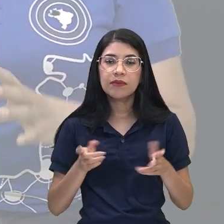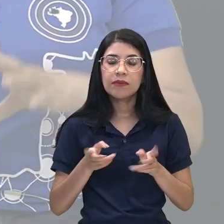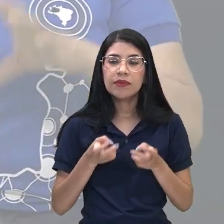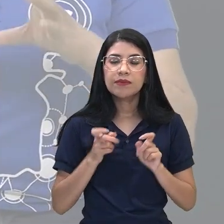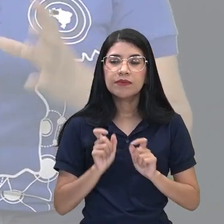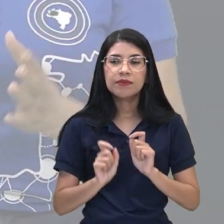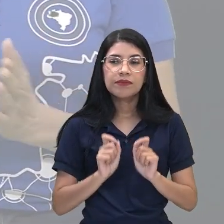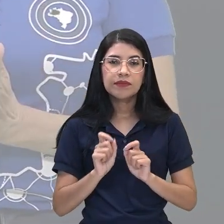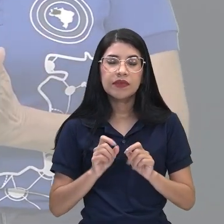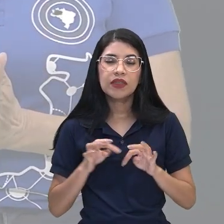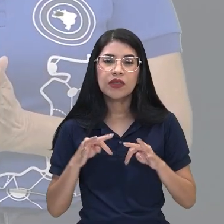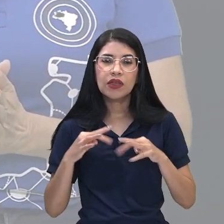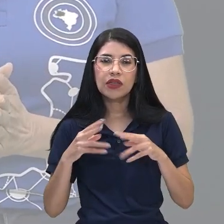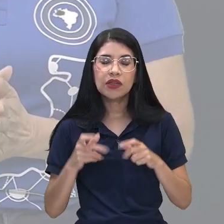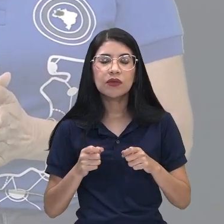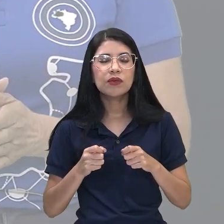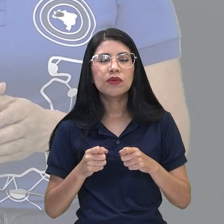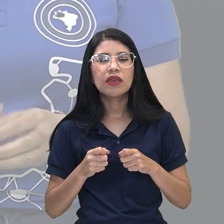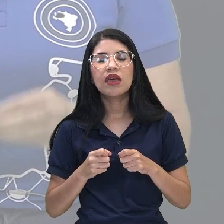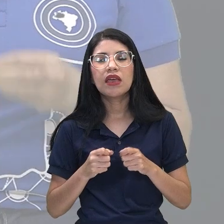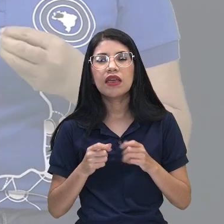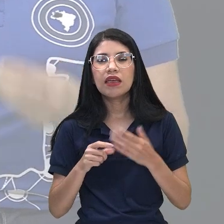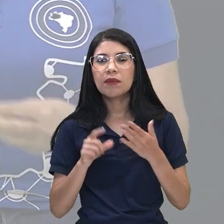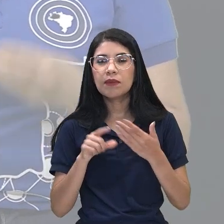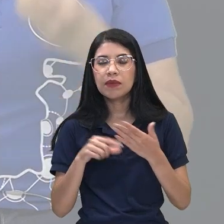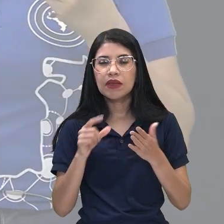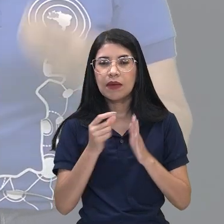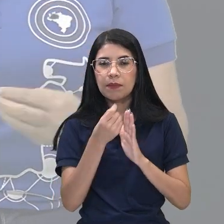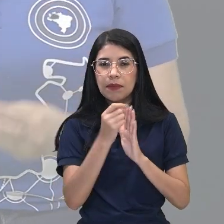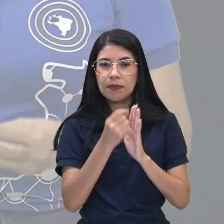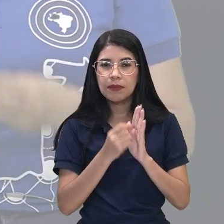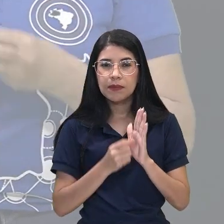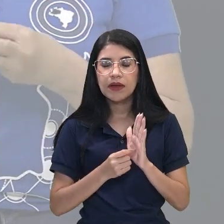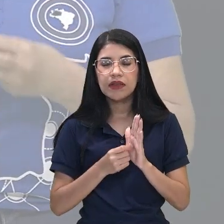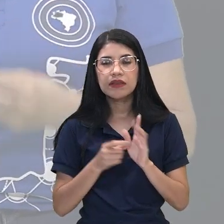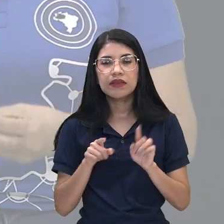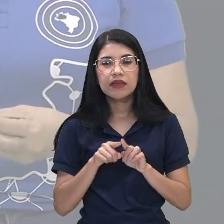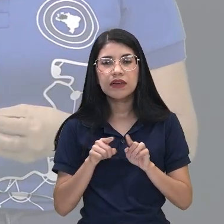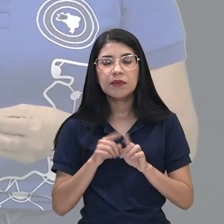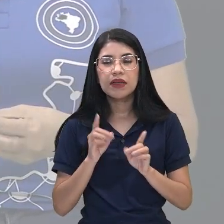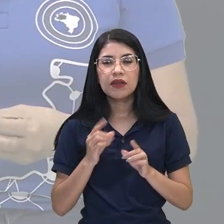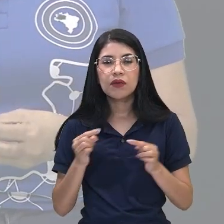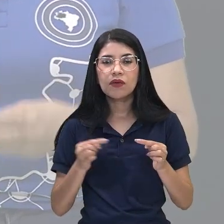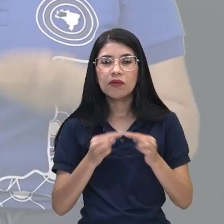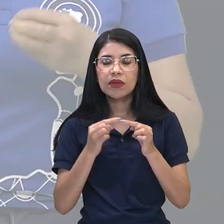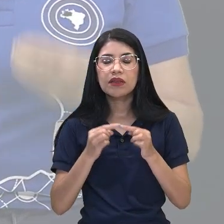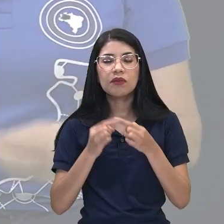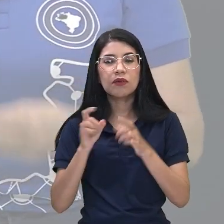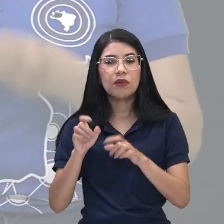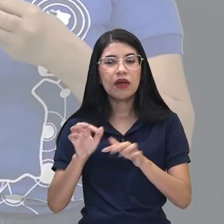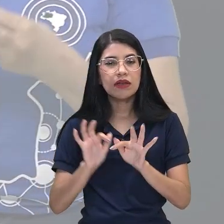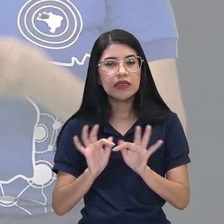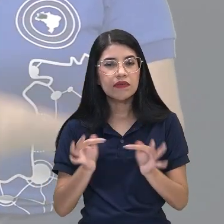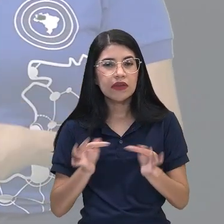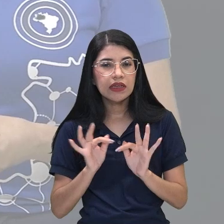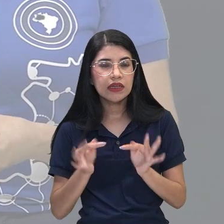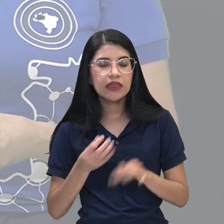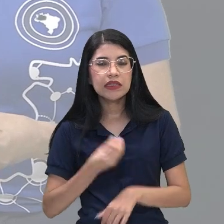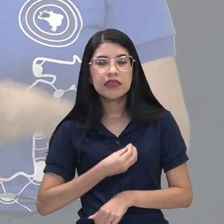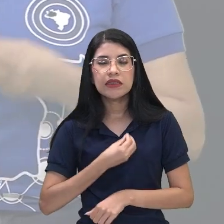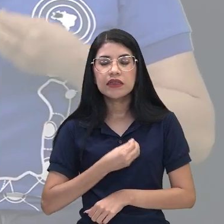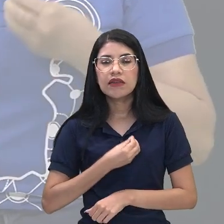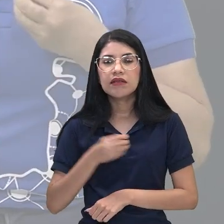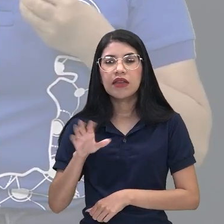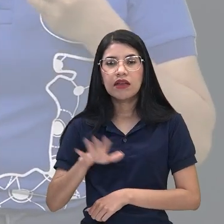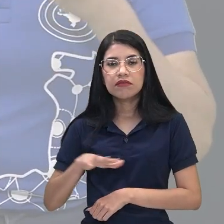né, tudo que se fala está diante do que é simples, né, da vida do